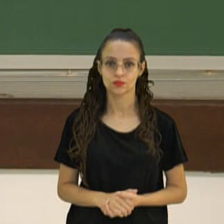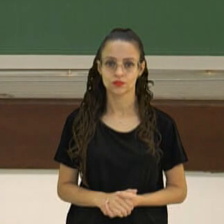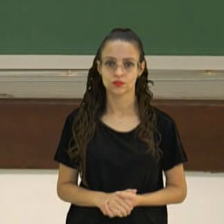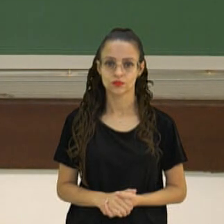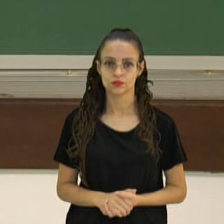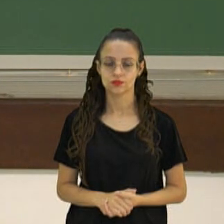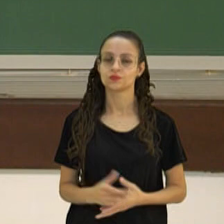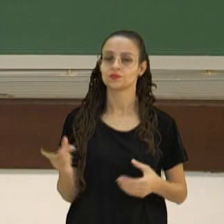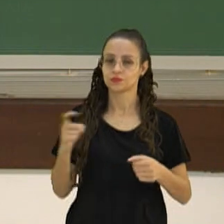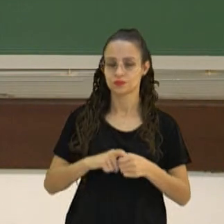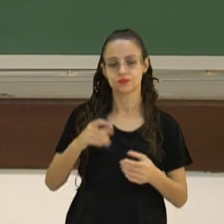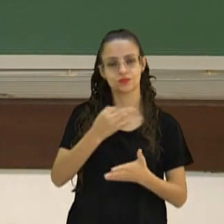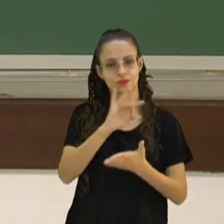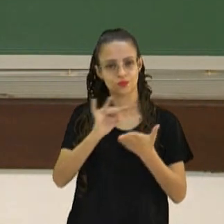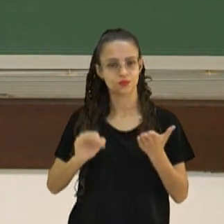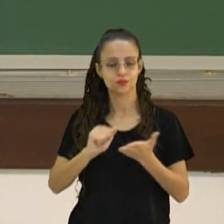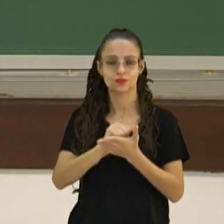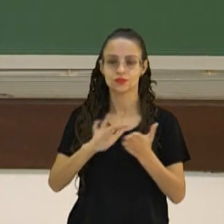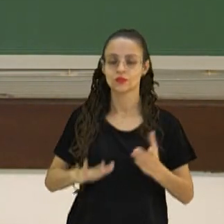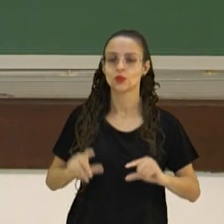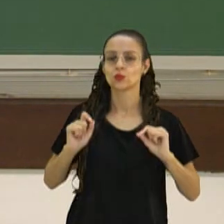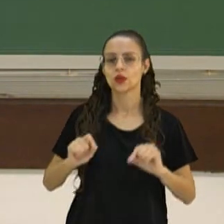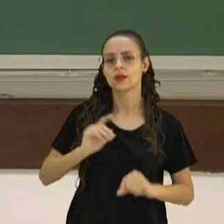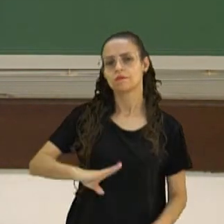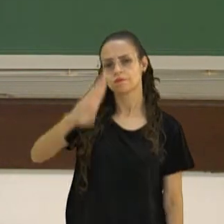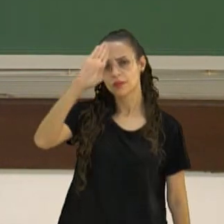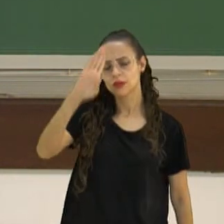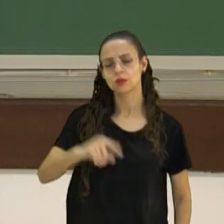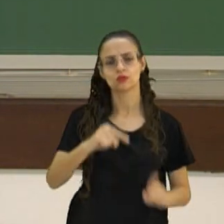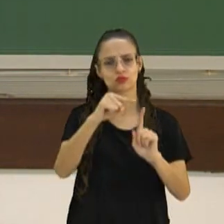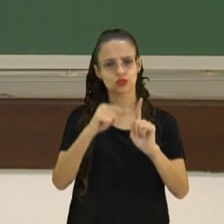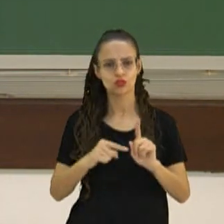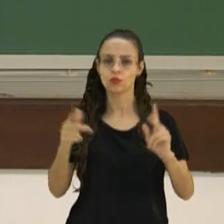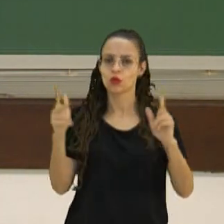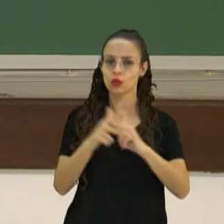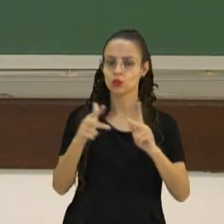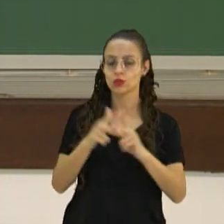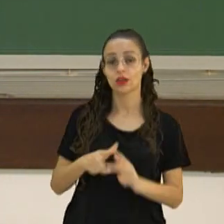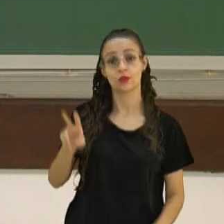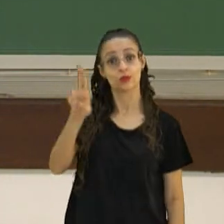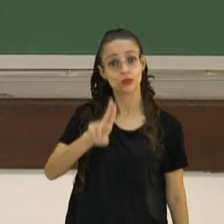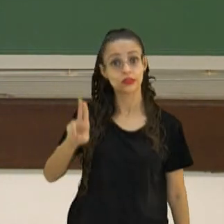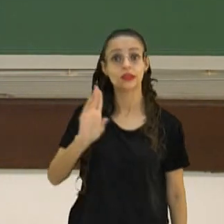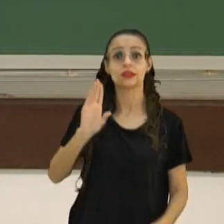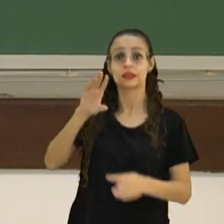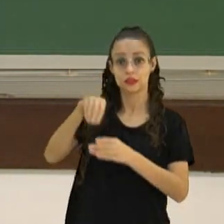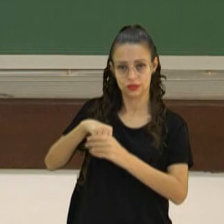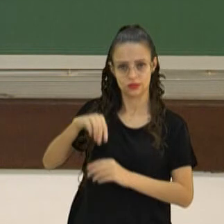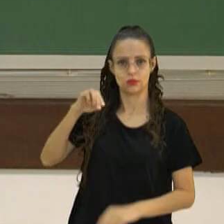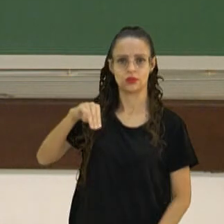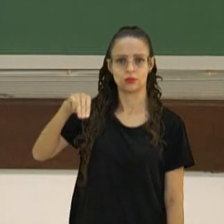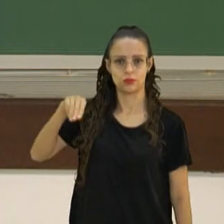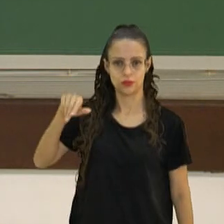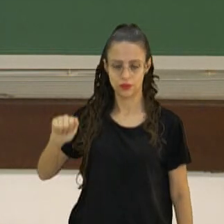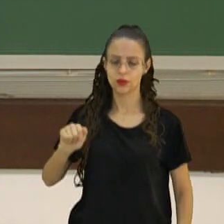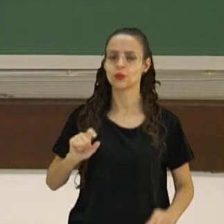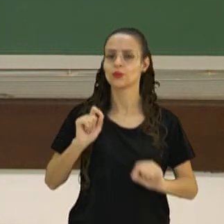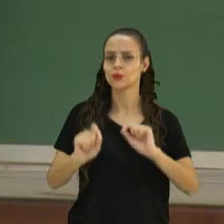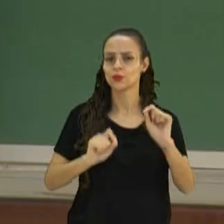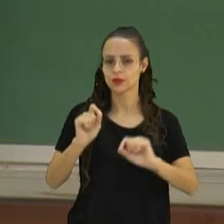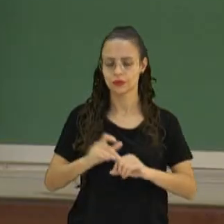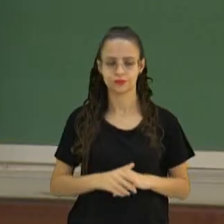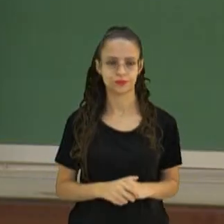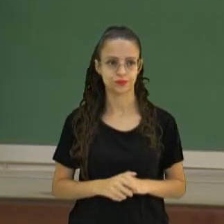Retornando então, galera, com a correção do nosso exercício, que é os principais, né, estilos de lutas utilizados no MMA. Quais que são